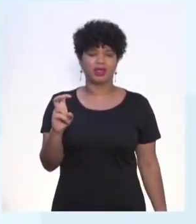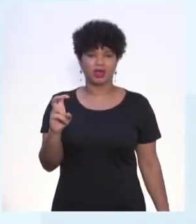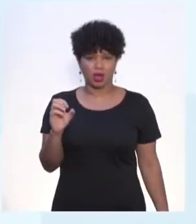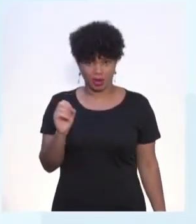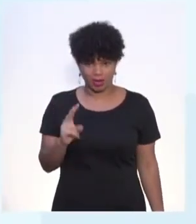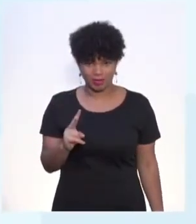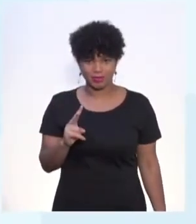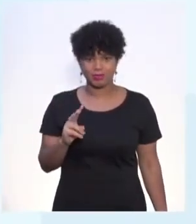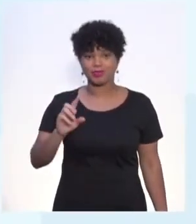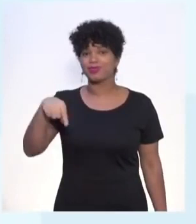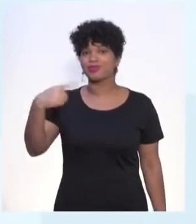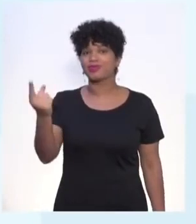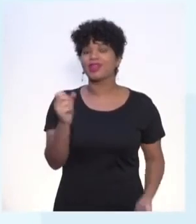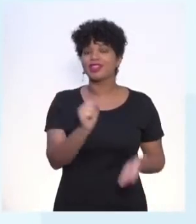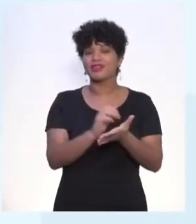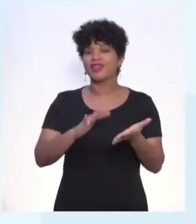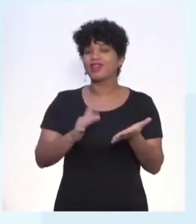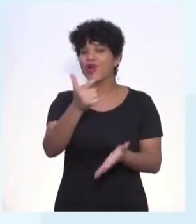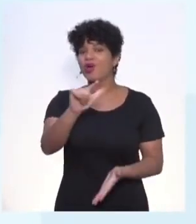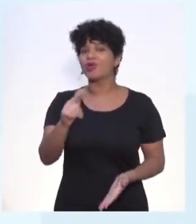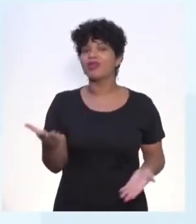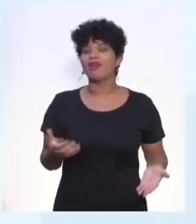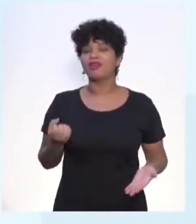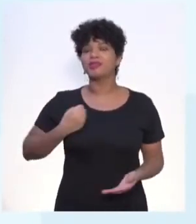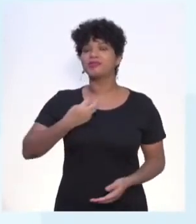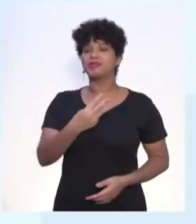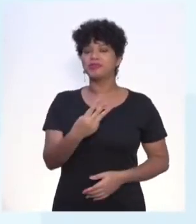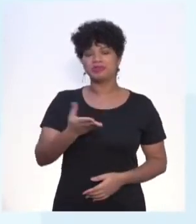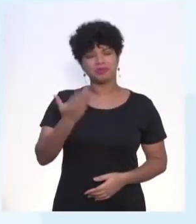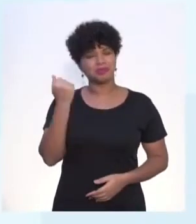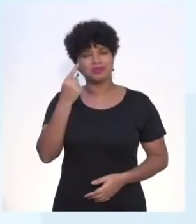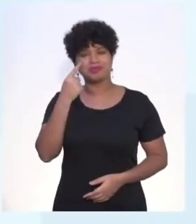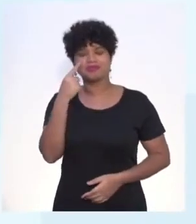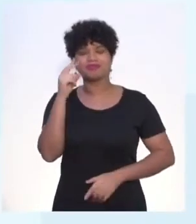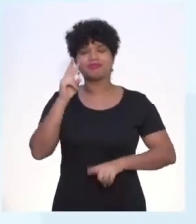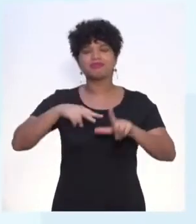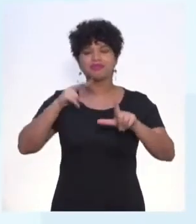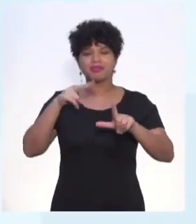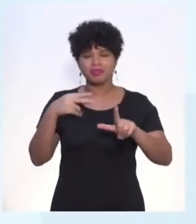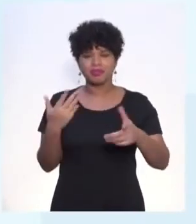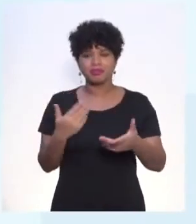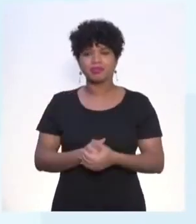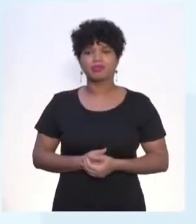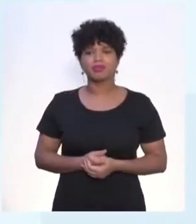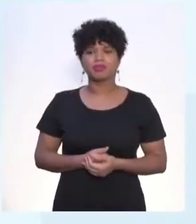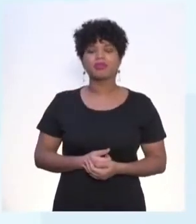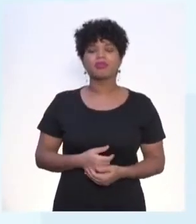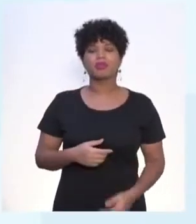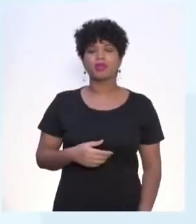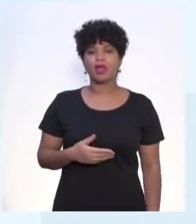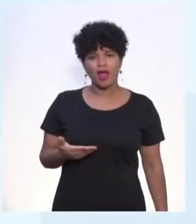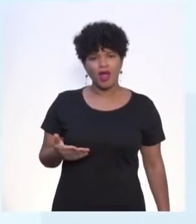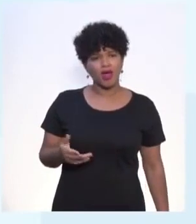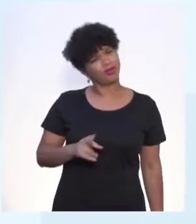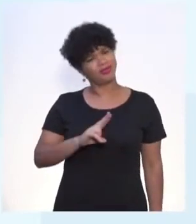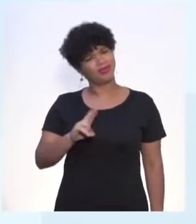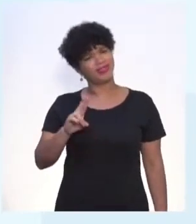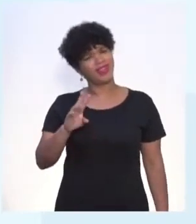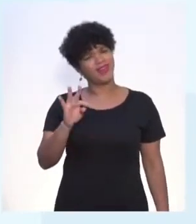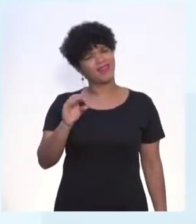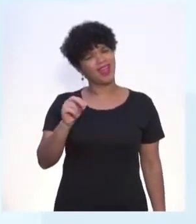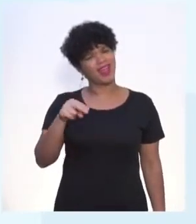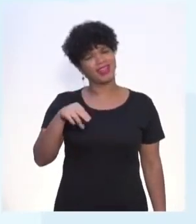bem? Vamos para o próximo problema, Tony? Bora, vamos lá. Bora lá, vamos fazer a leitura? O Tony, olha, coincidentemente aí,